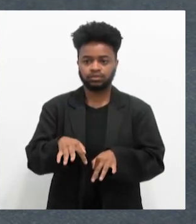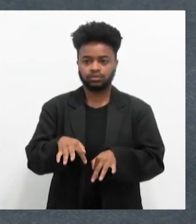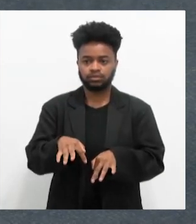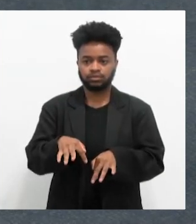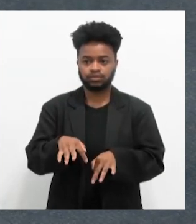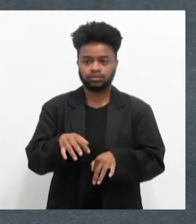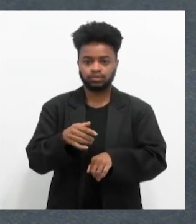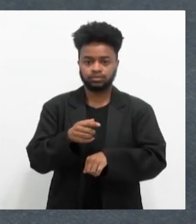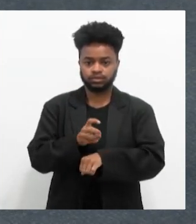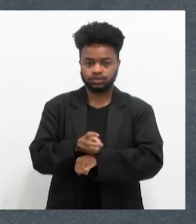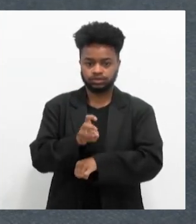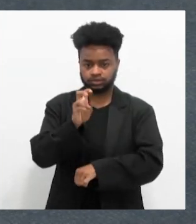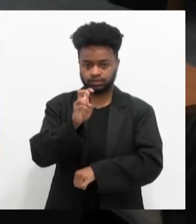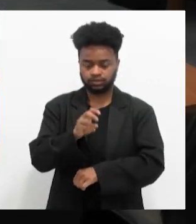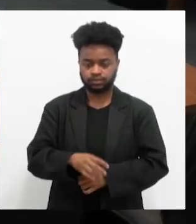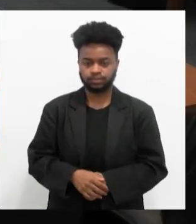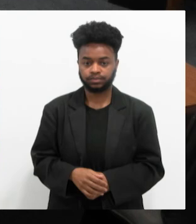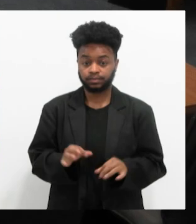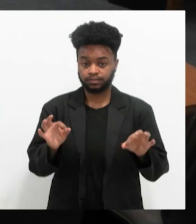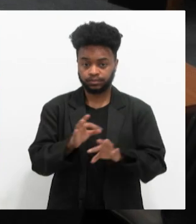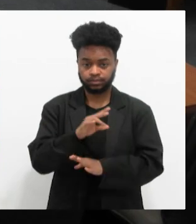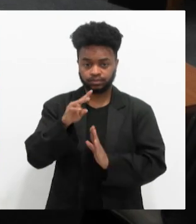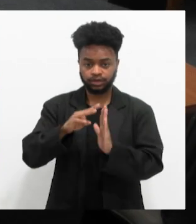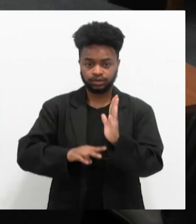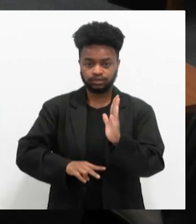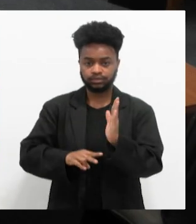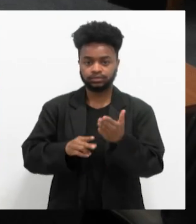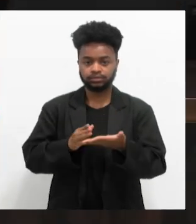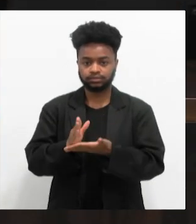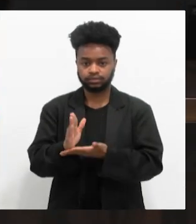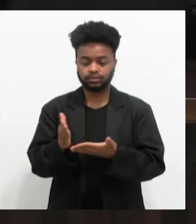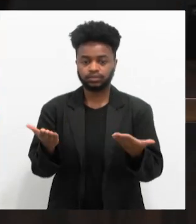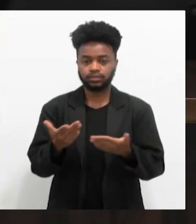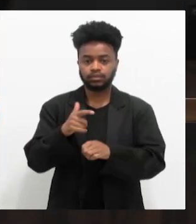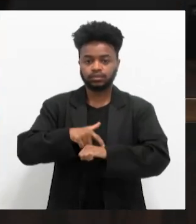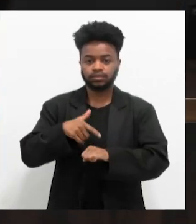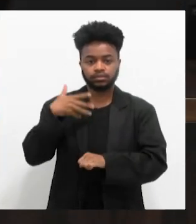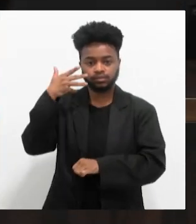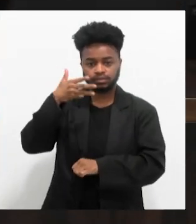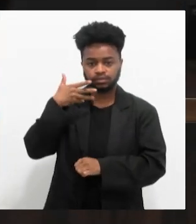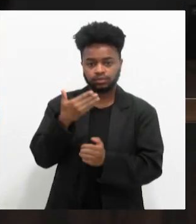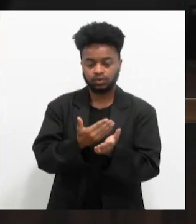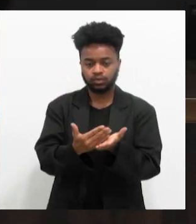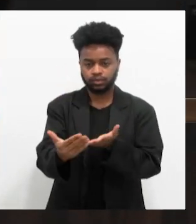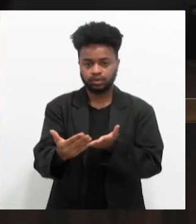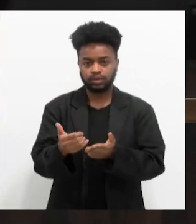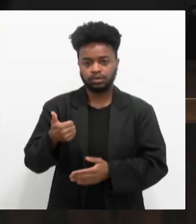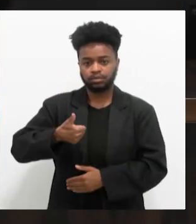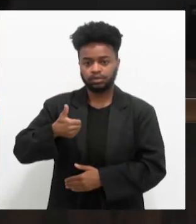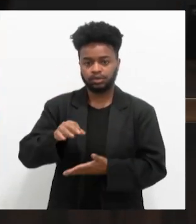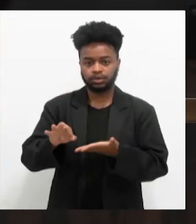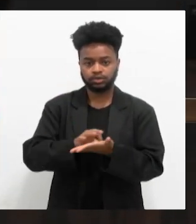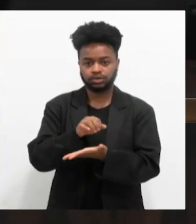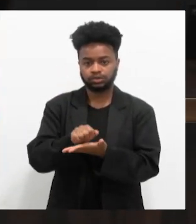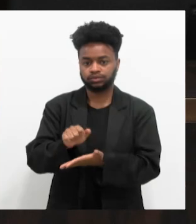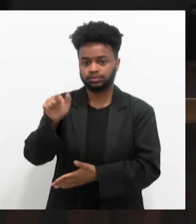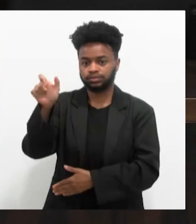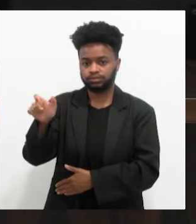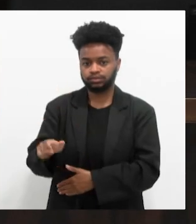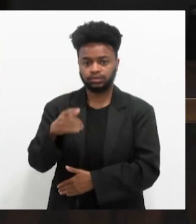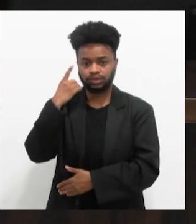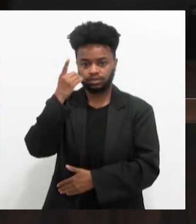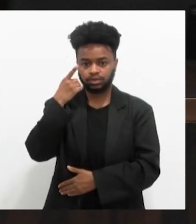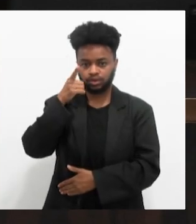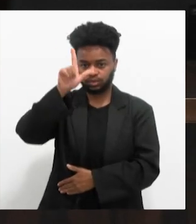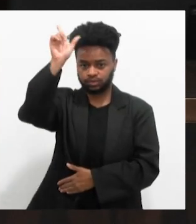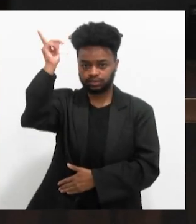17 horas. Lida e aprovada a ata, passe ao expediente inicial. Primeiro orador inscrito é o nobre deputado